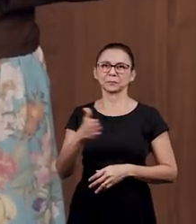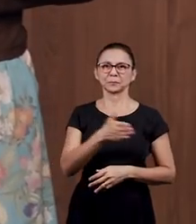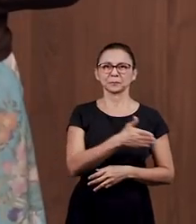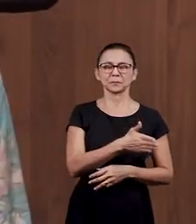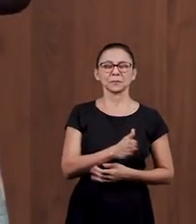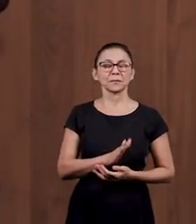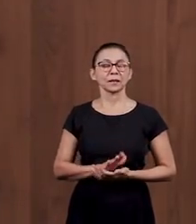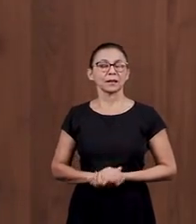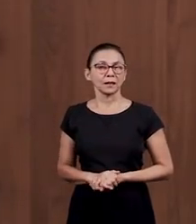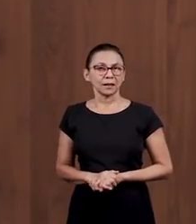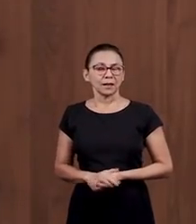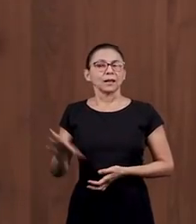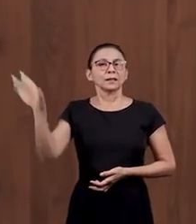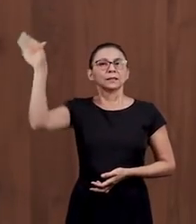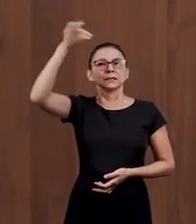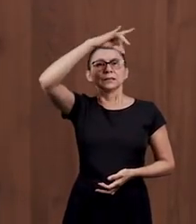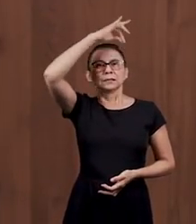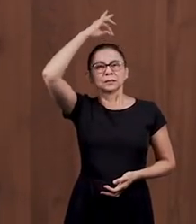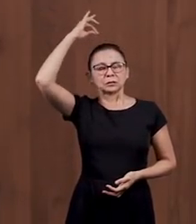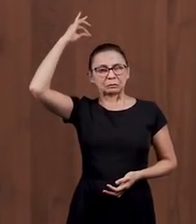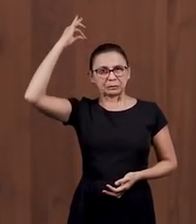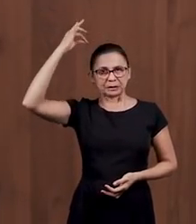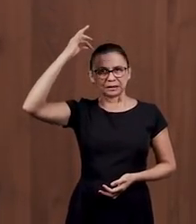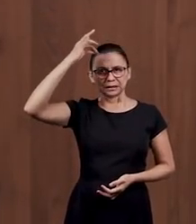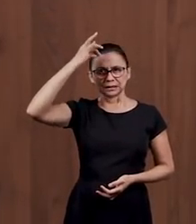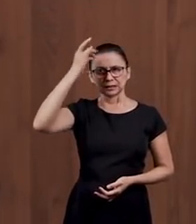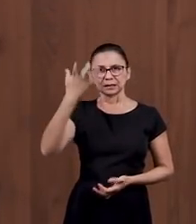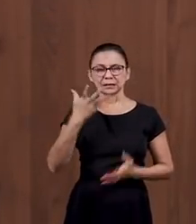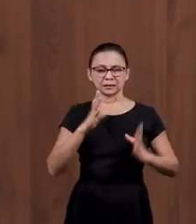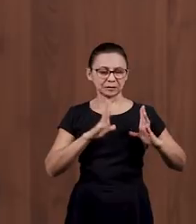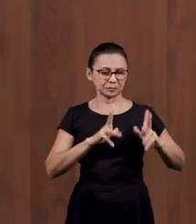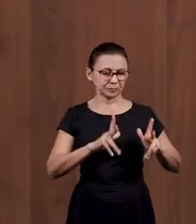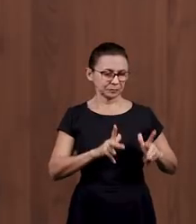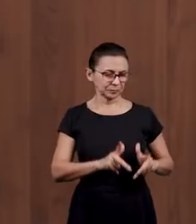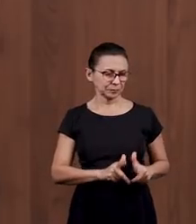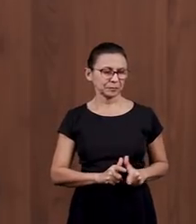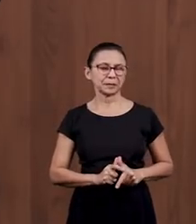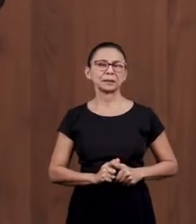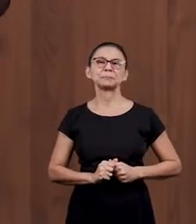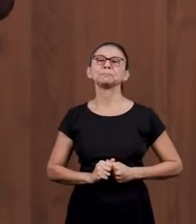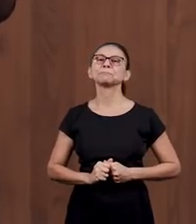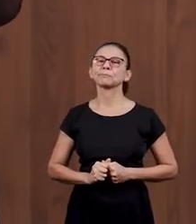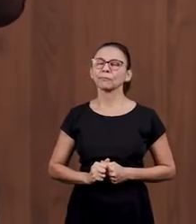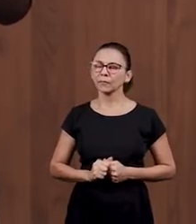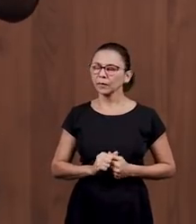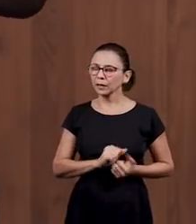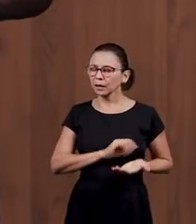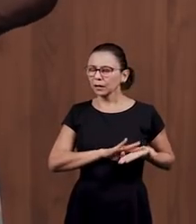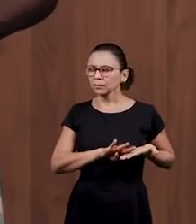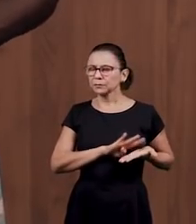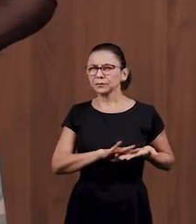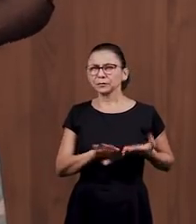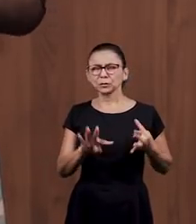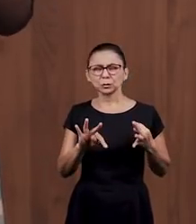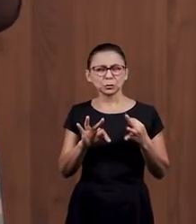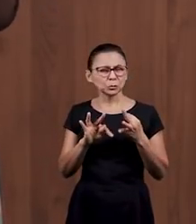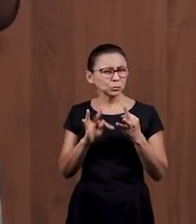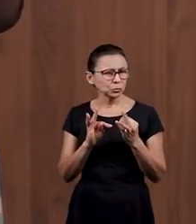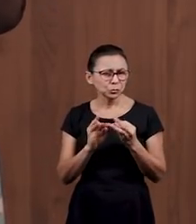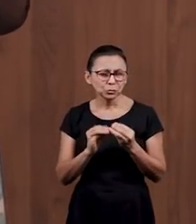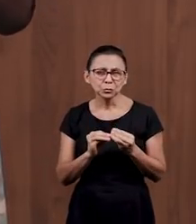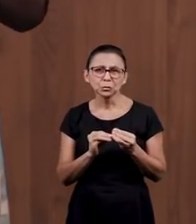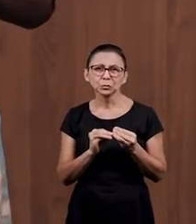Queridos, o Espírito Santo, ele quer limpar o nosso coração. Ele quer retirar tudo aquilo que